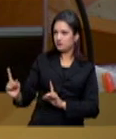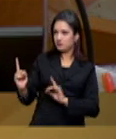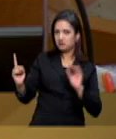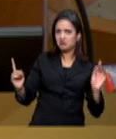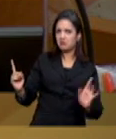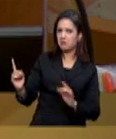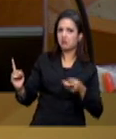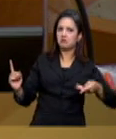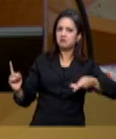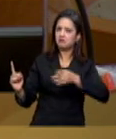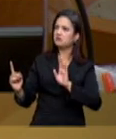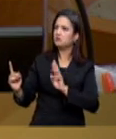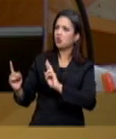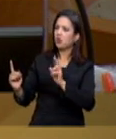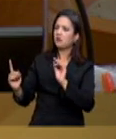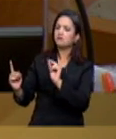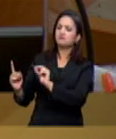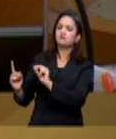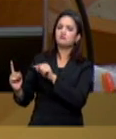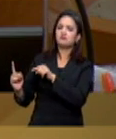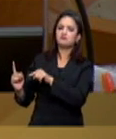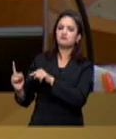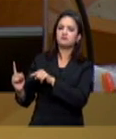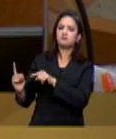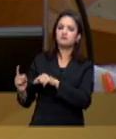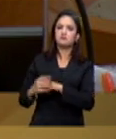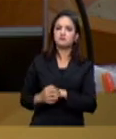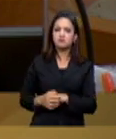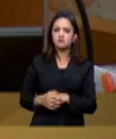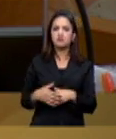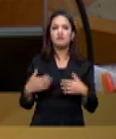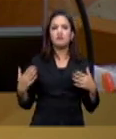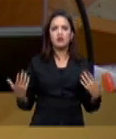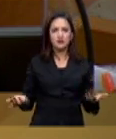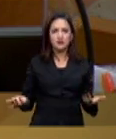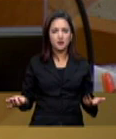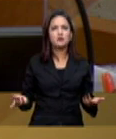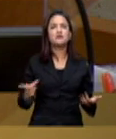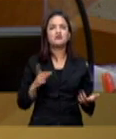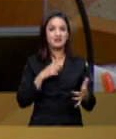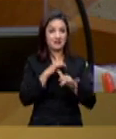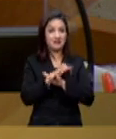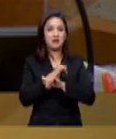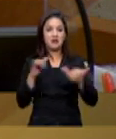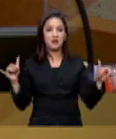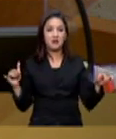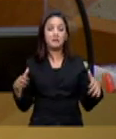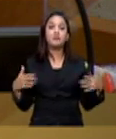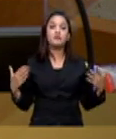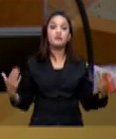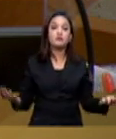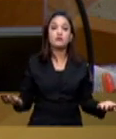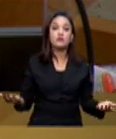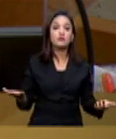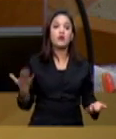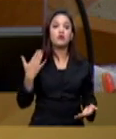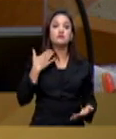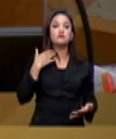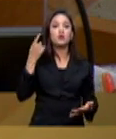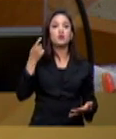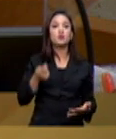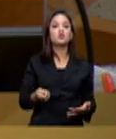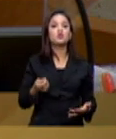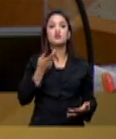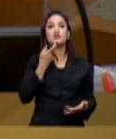é um caso bastante conhecido, teve crise, demissões no governo por conta disso, e se disse que ele